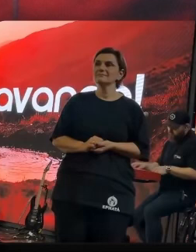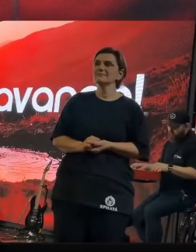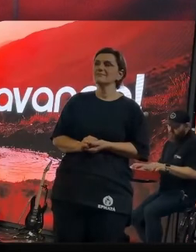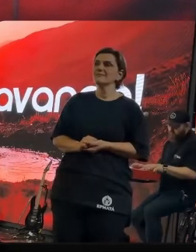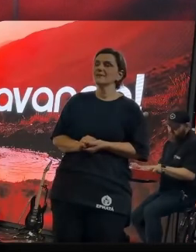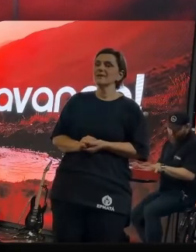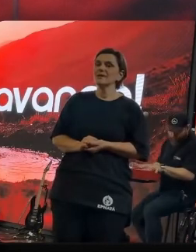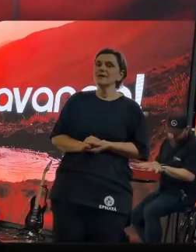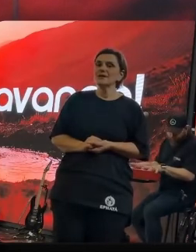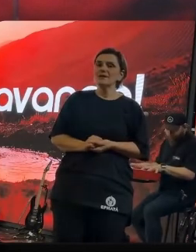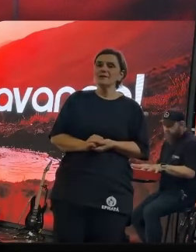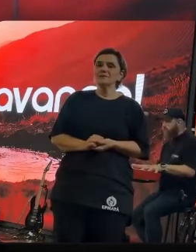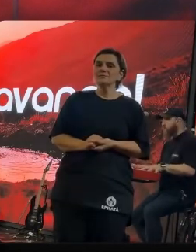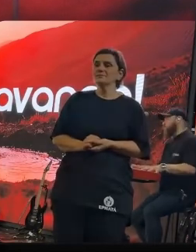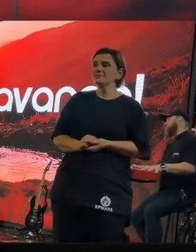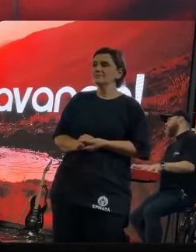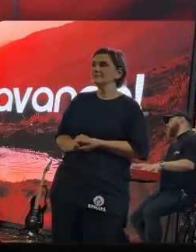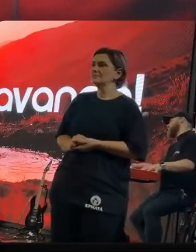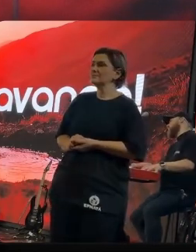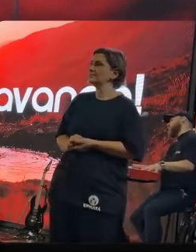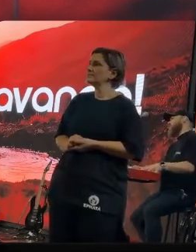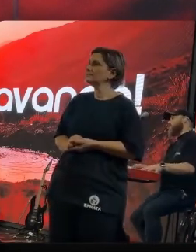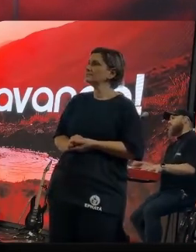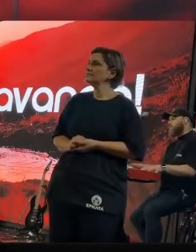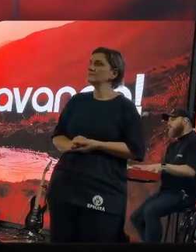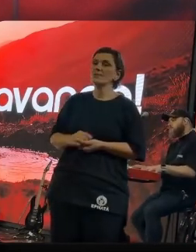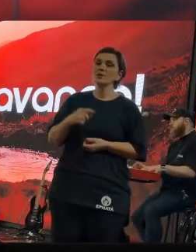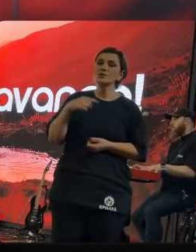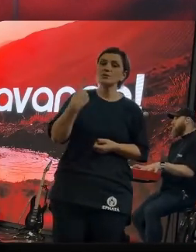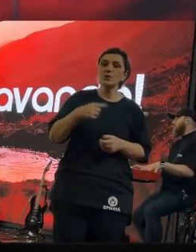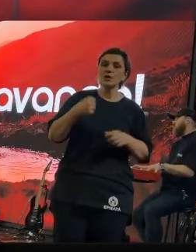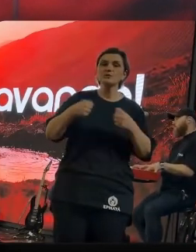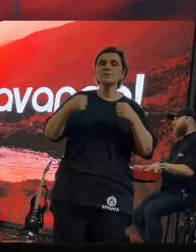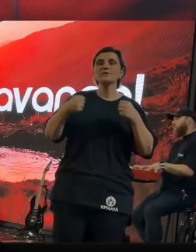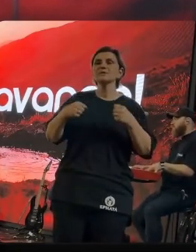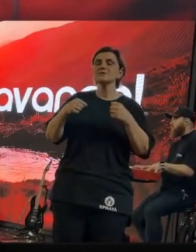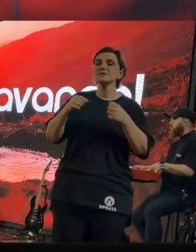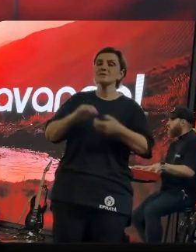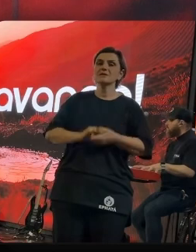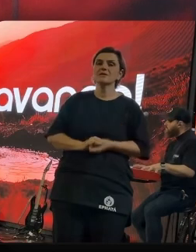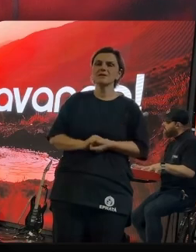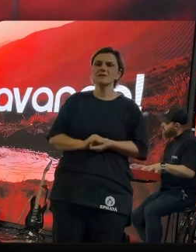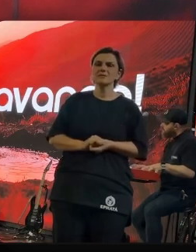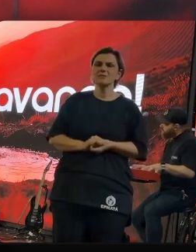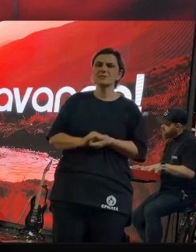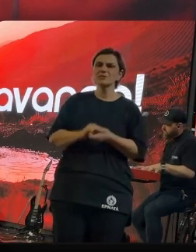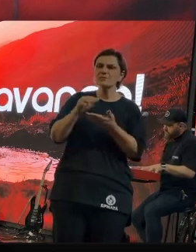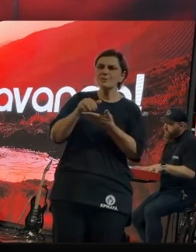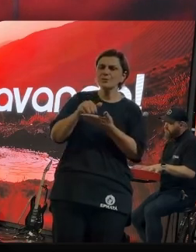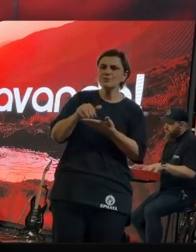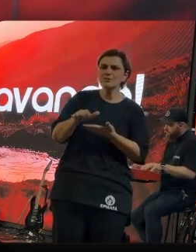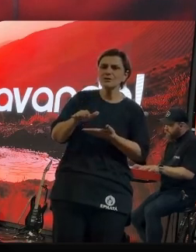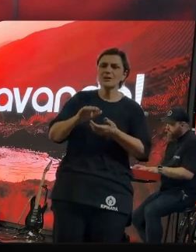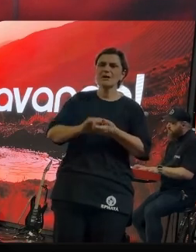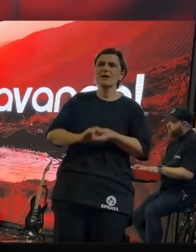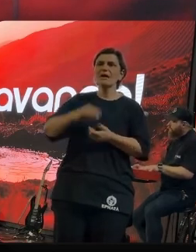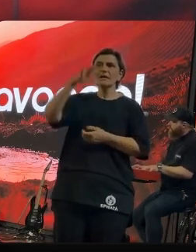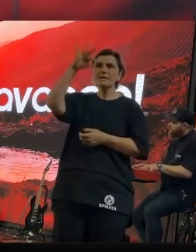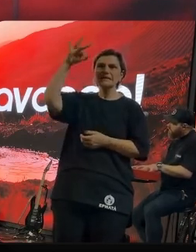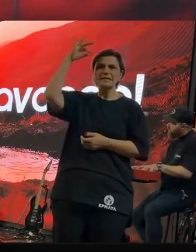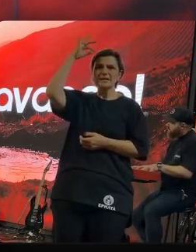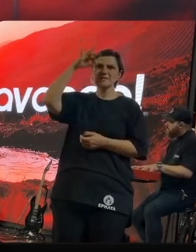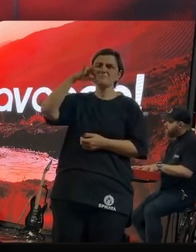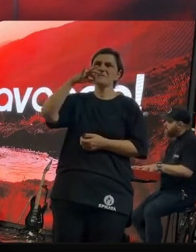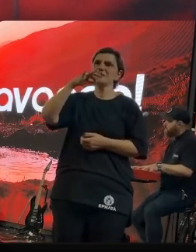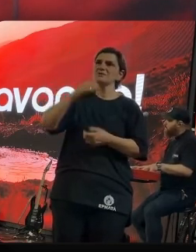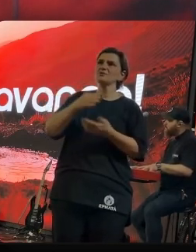Pelo amor de Deus, nós precisamos expulsar, Alex, da nossa vida esse espírito